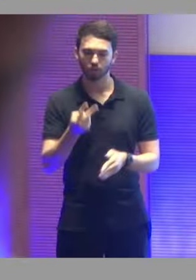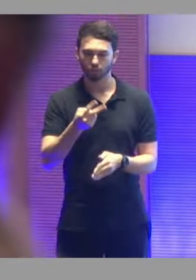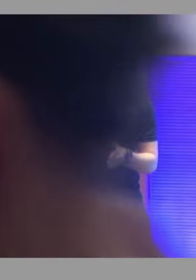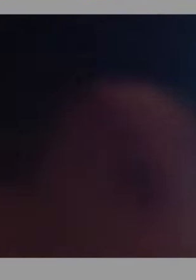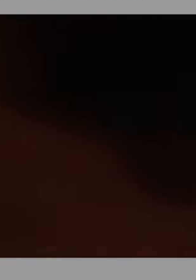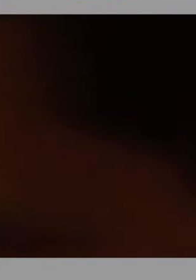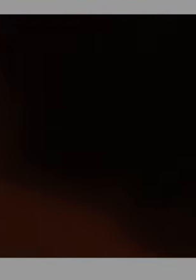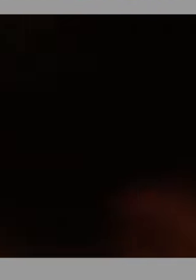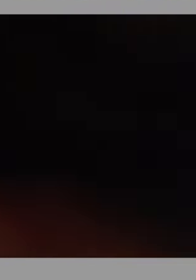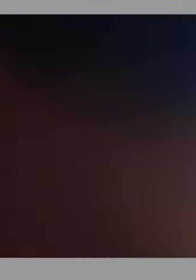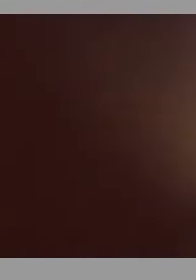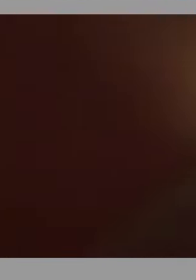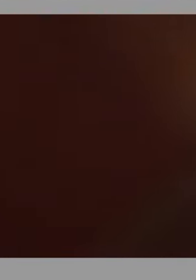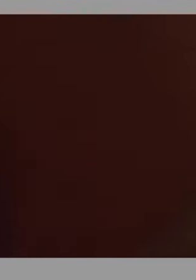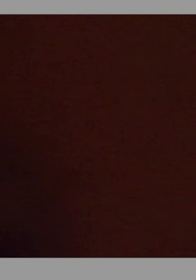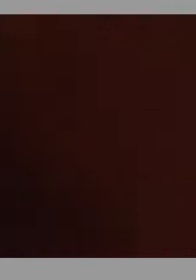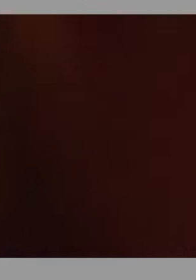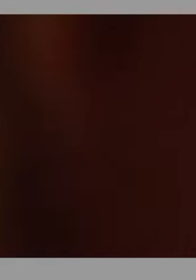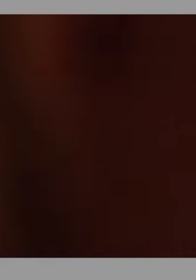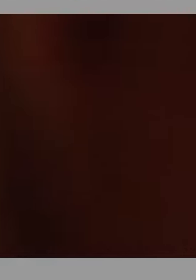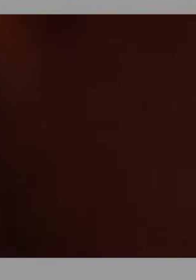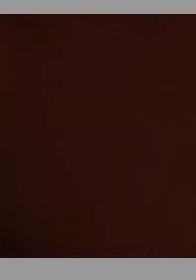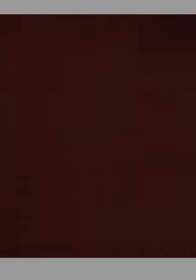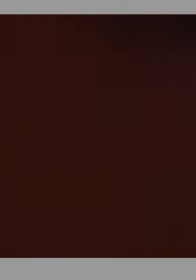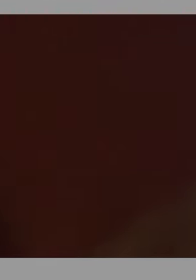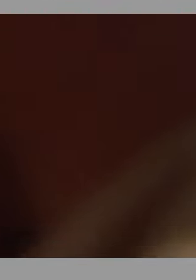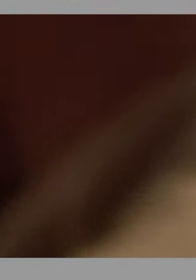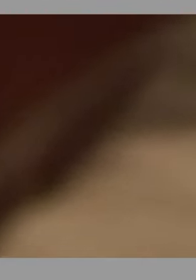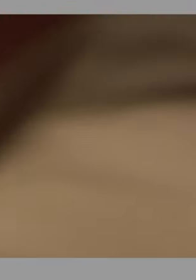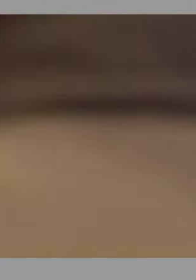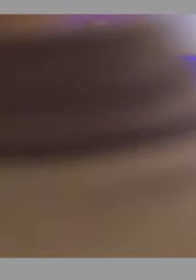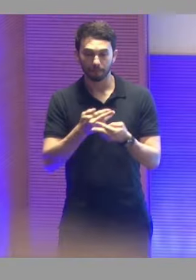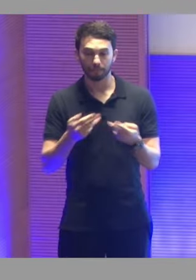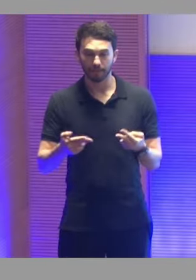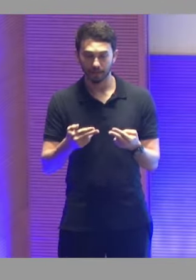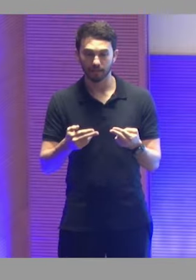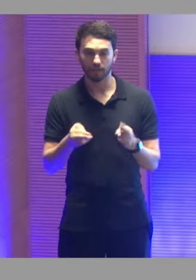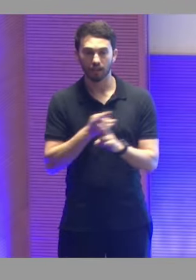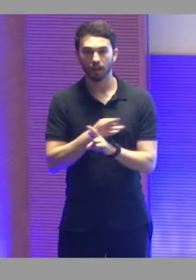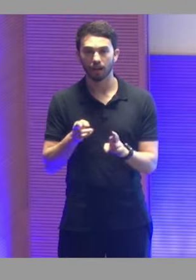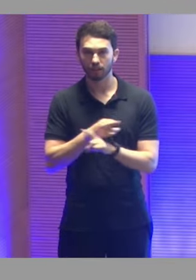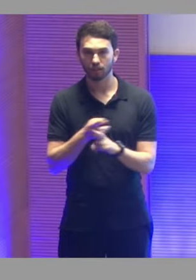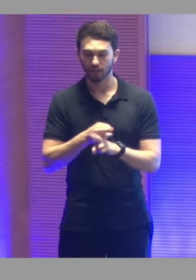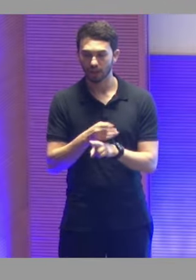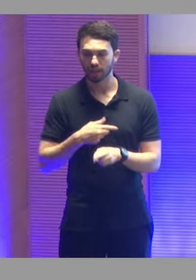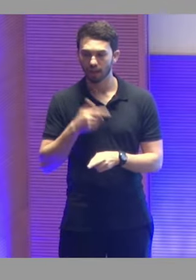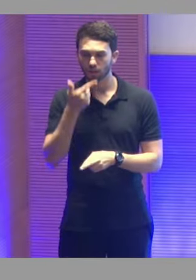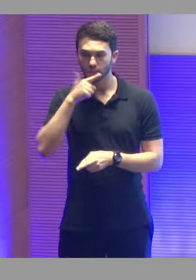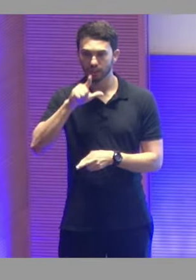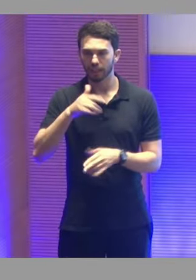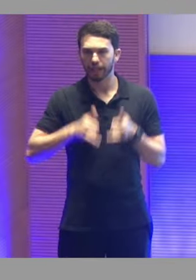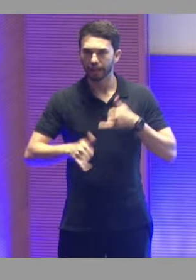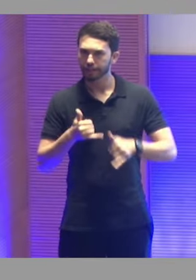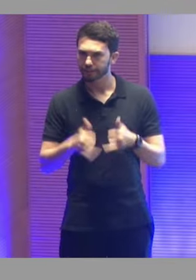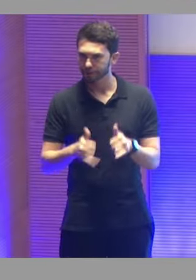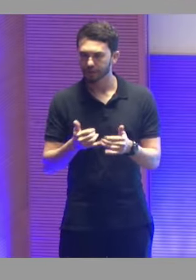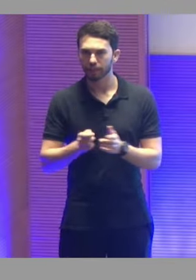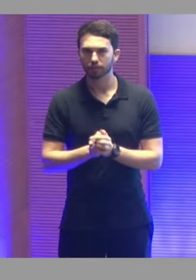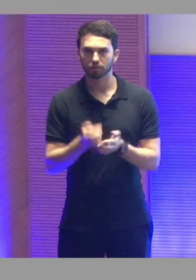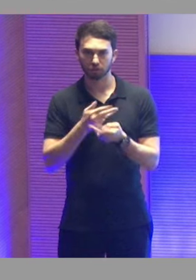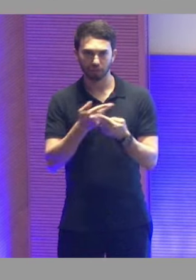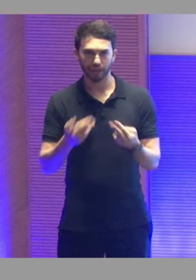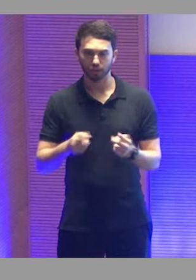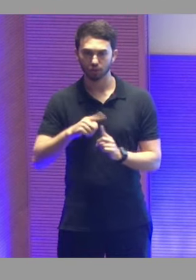e escopo três sendo escopo dois as fontes de emissão relacionadas à aquisição de energia energia elétrica energia